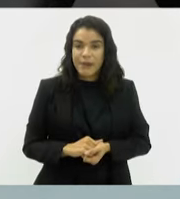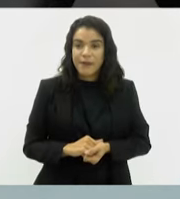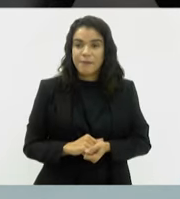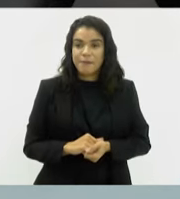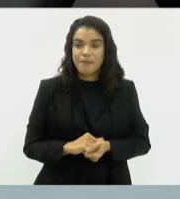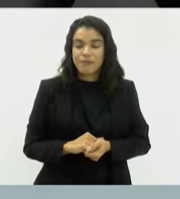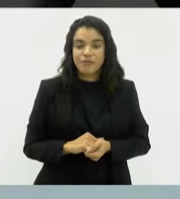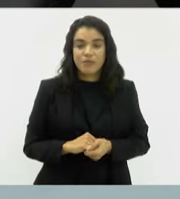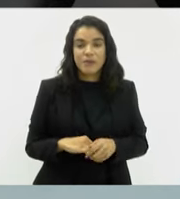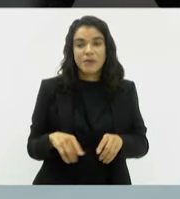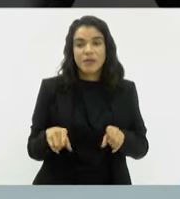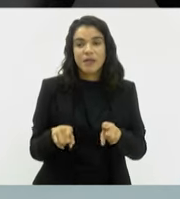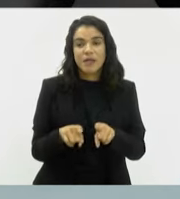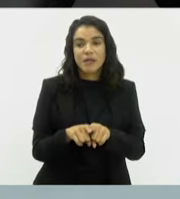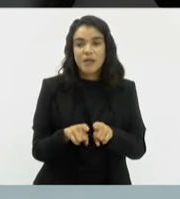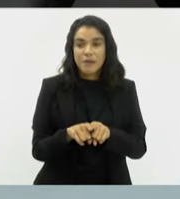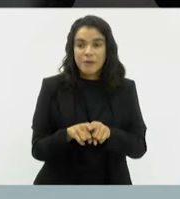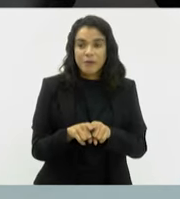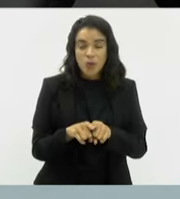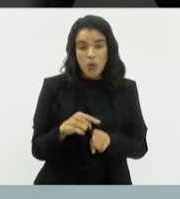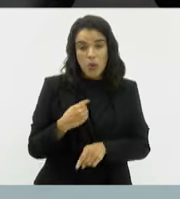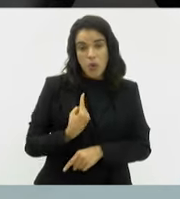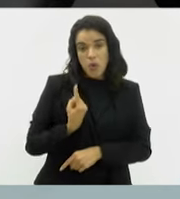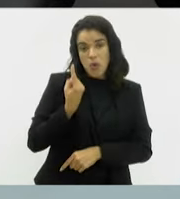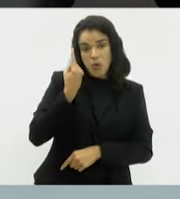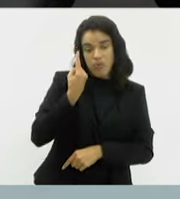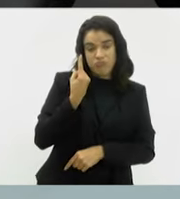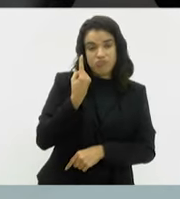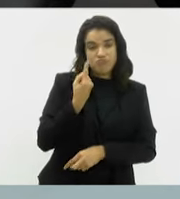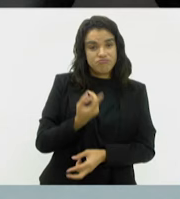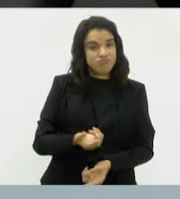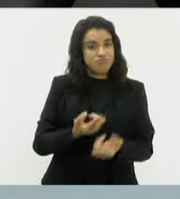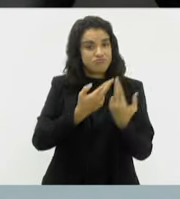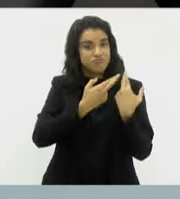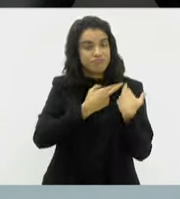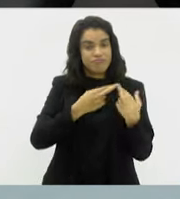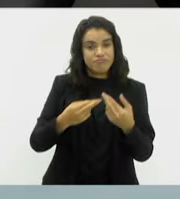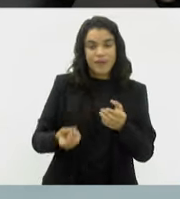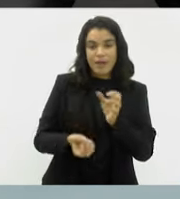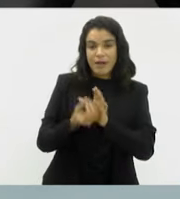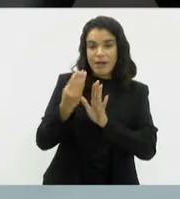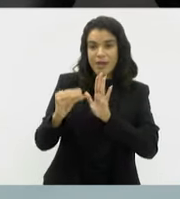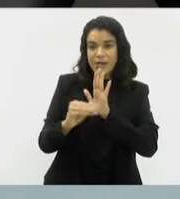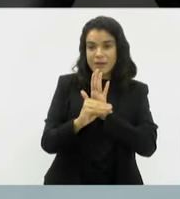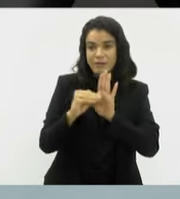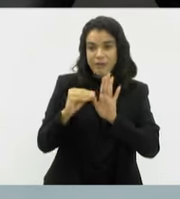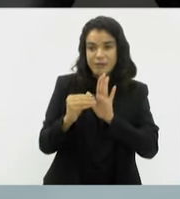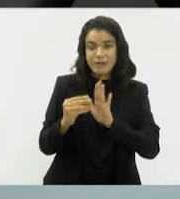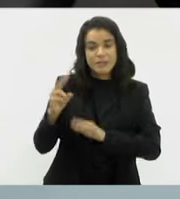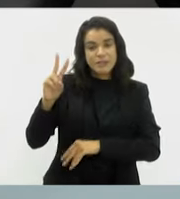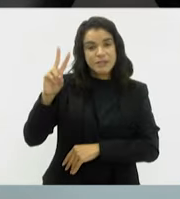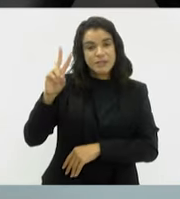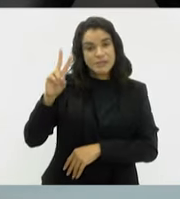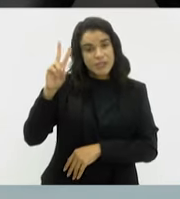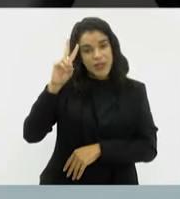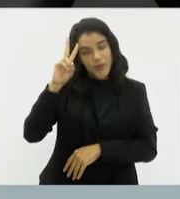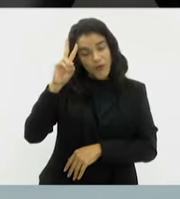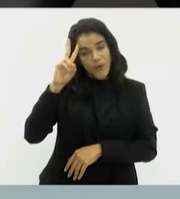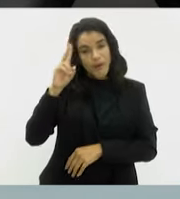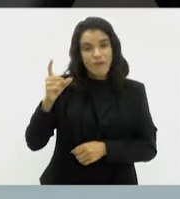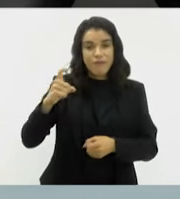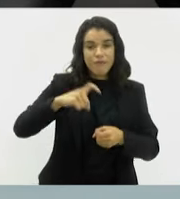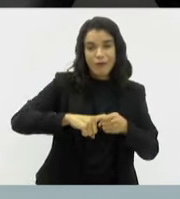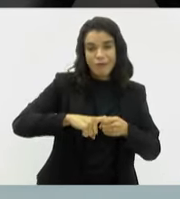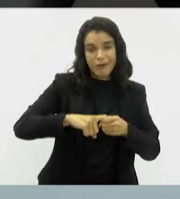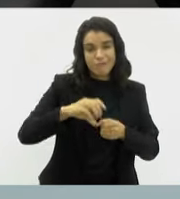projeto agora. Um de nós assume a obrigação de emendá-lo para, em segunda, ele voltar à CCJ e a gente poder ter a solução